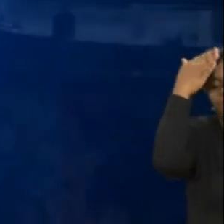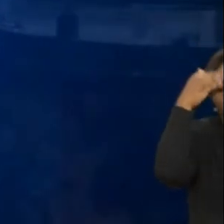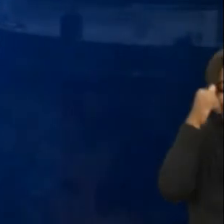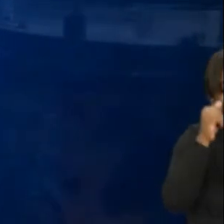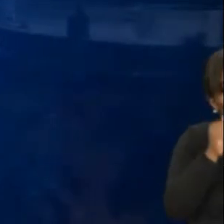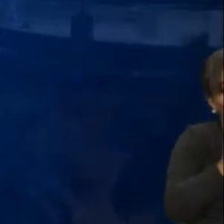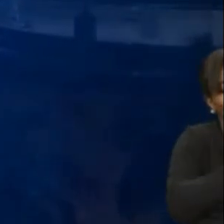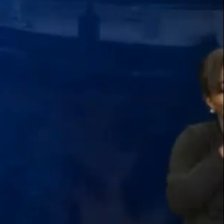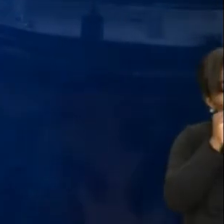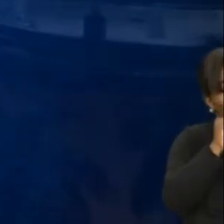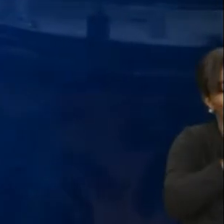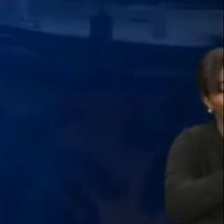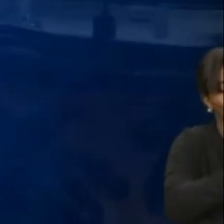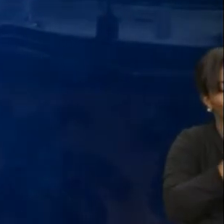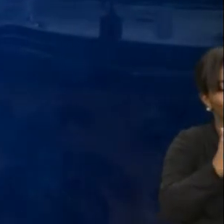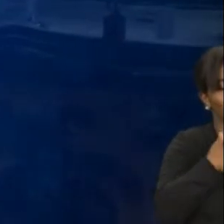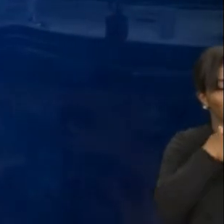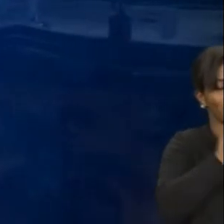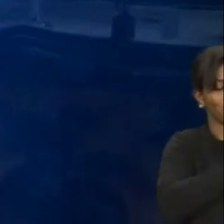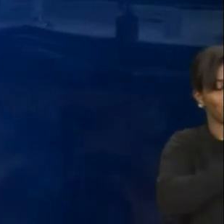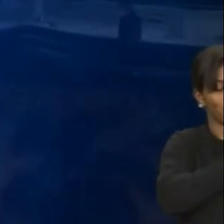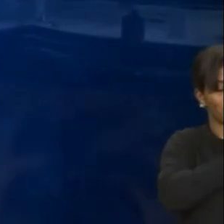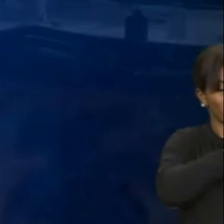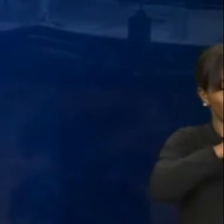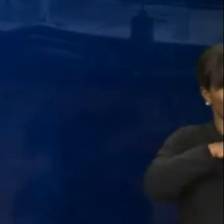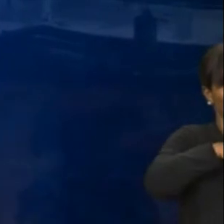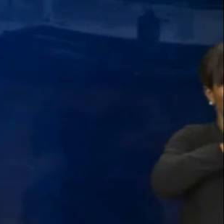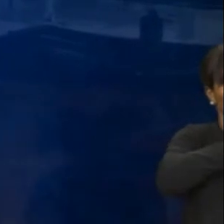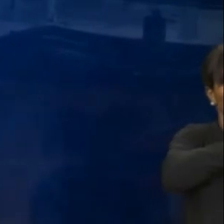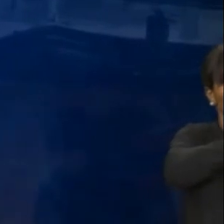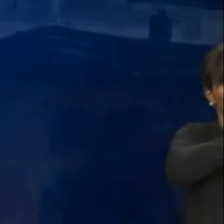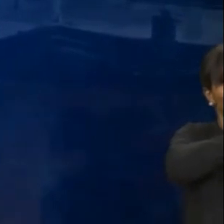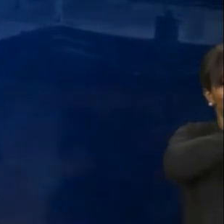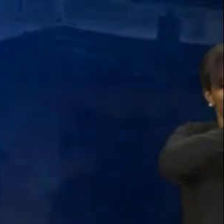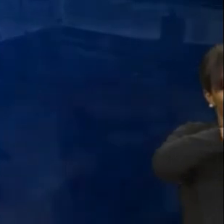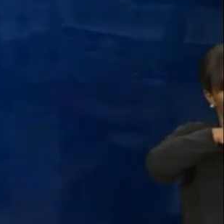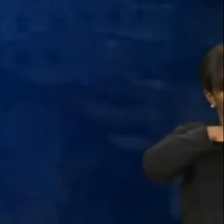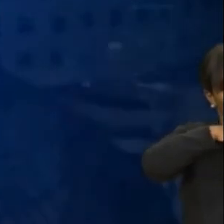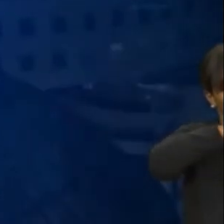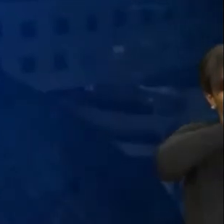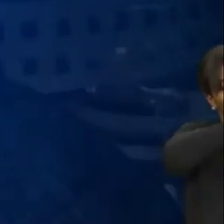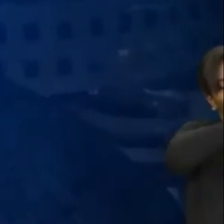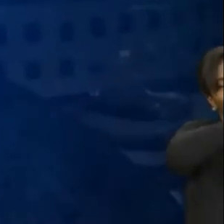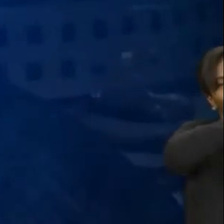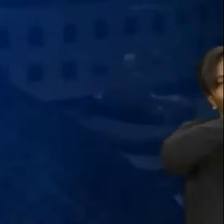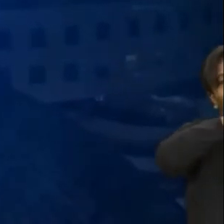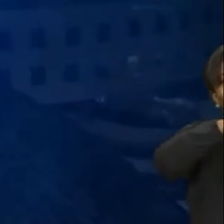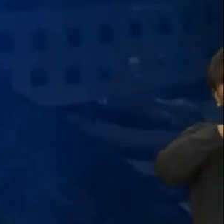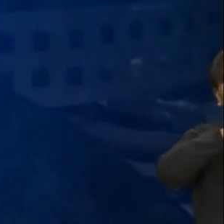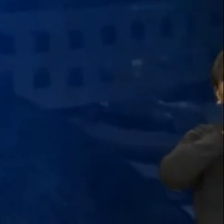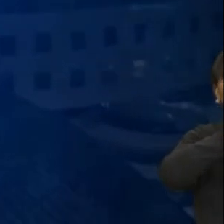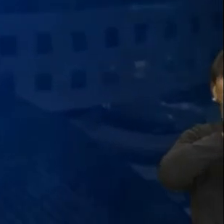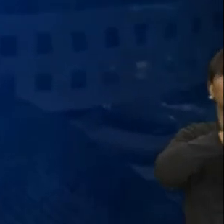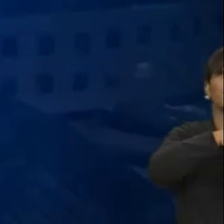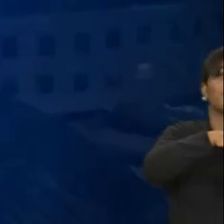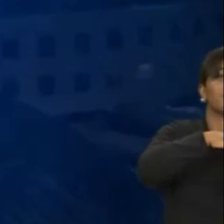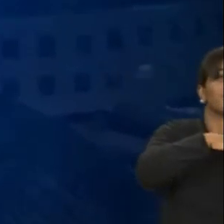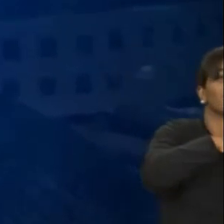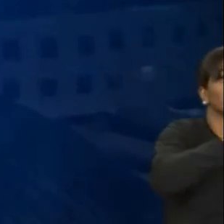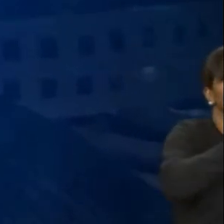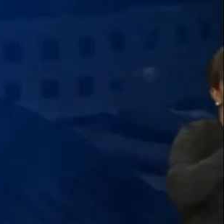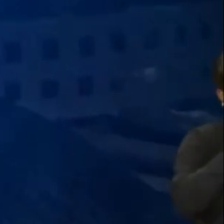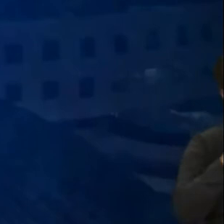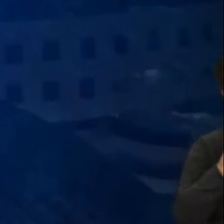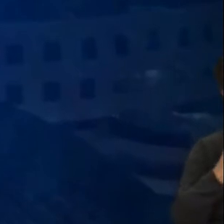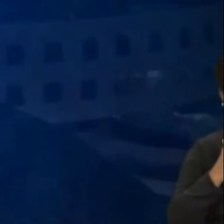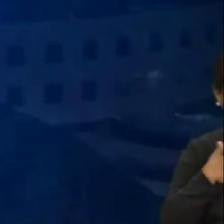gratos louvores transborda o meu coração. A